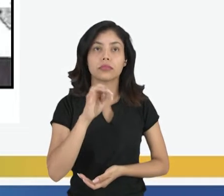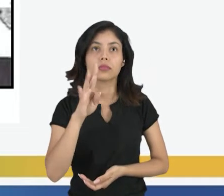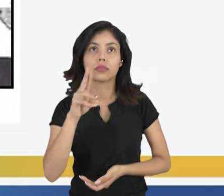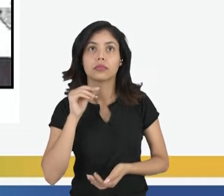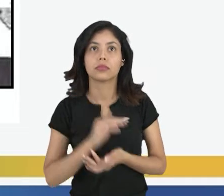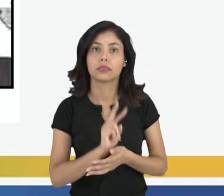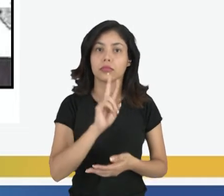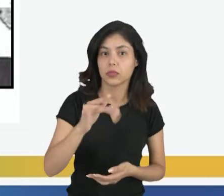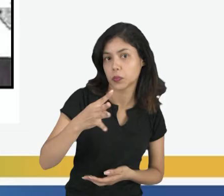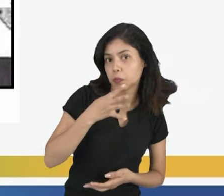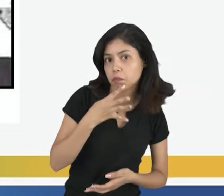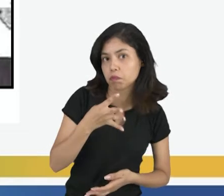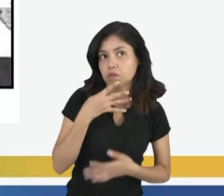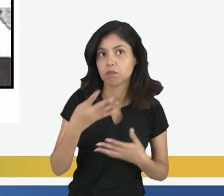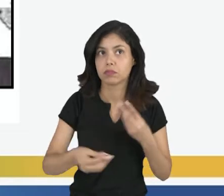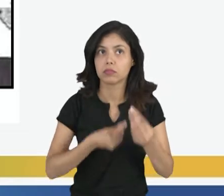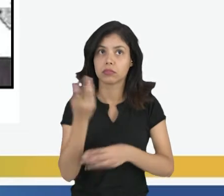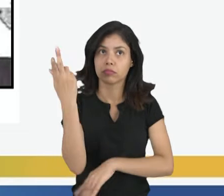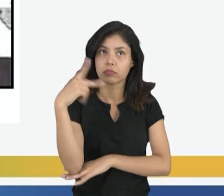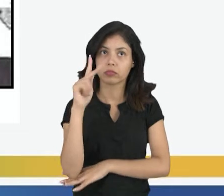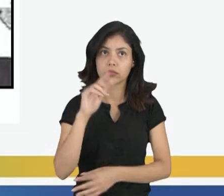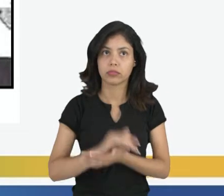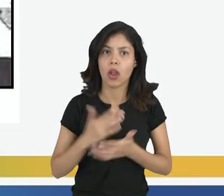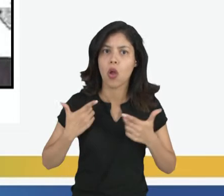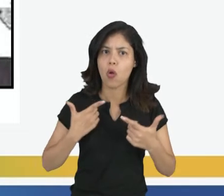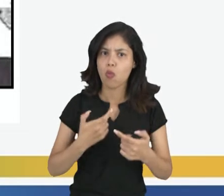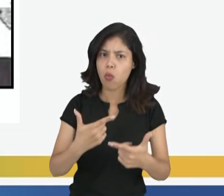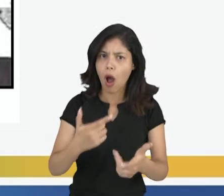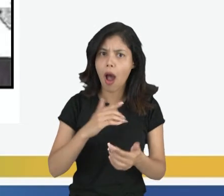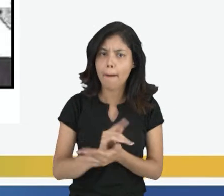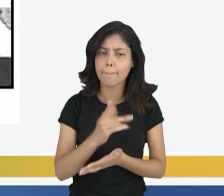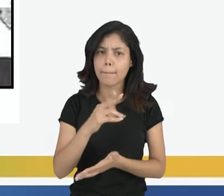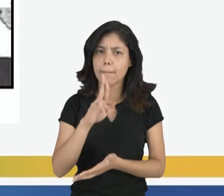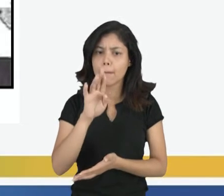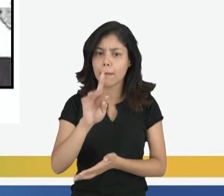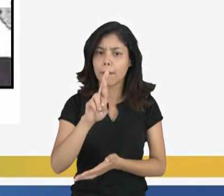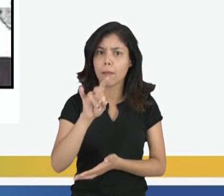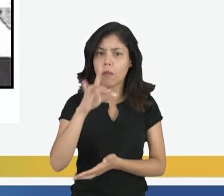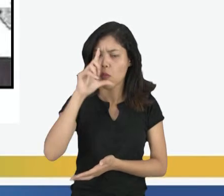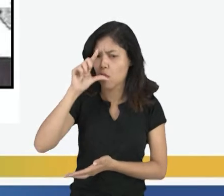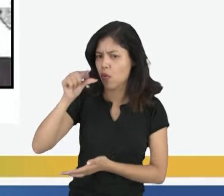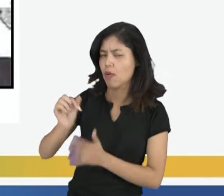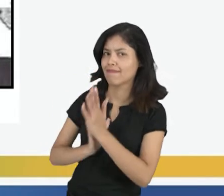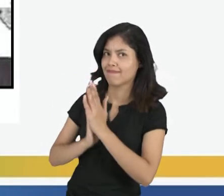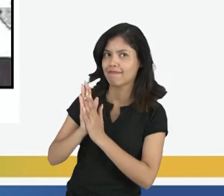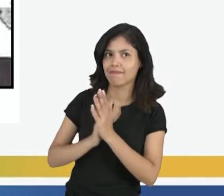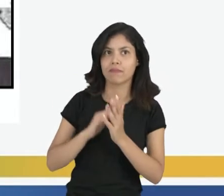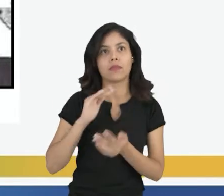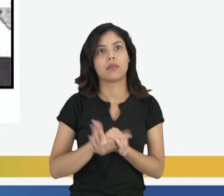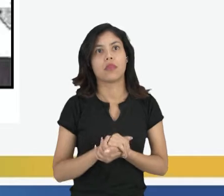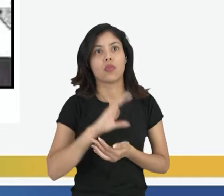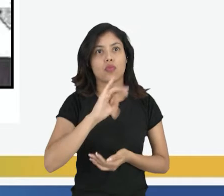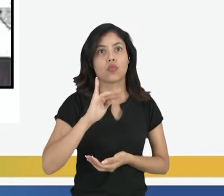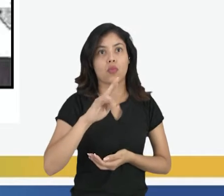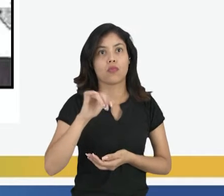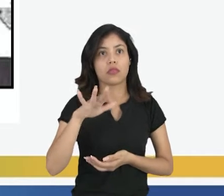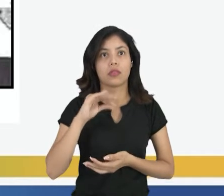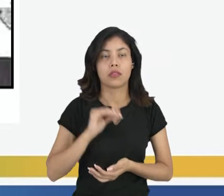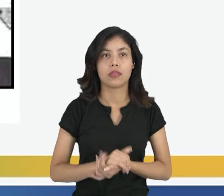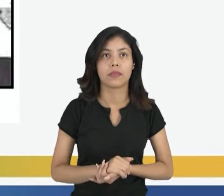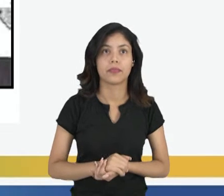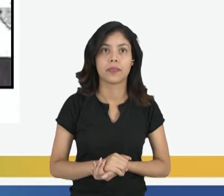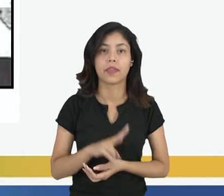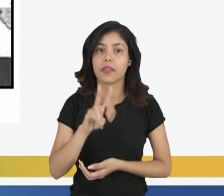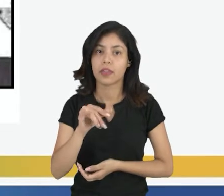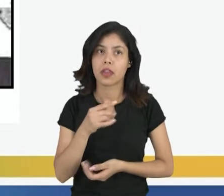que vai ser conhecido como o período de caças bruxas nos Estados Unidos, um período aí onde os comunistas, né,